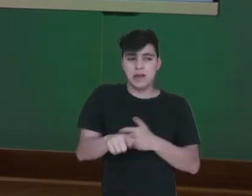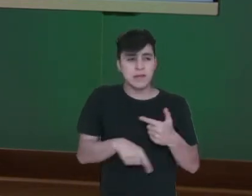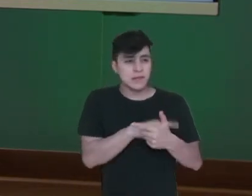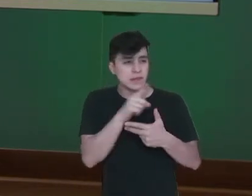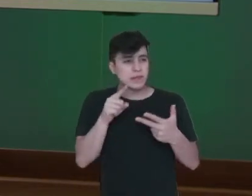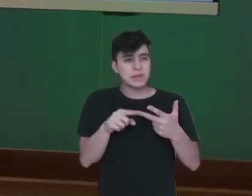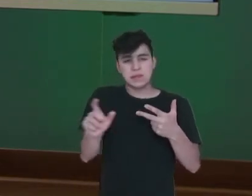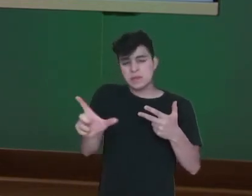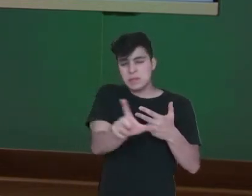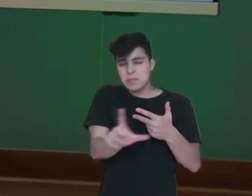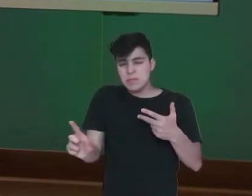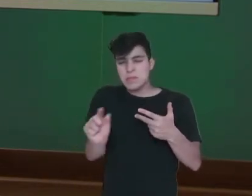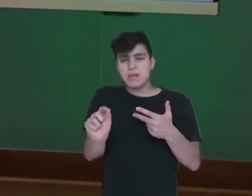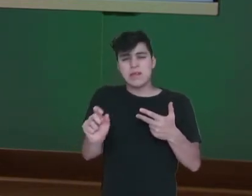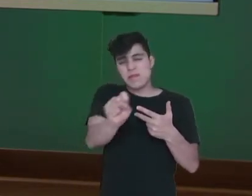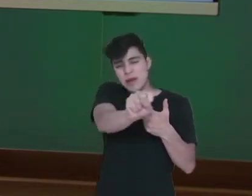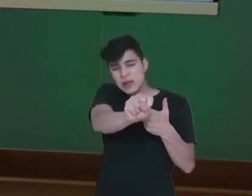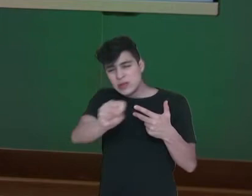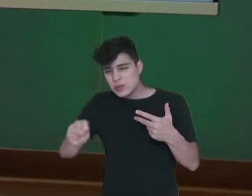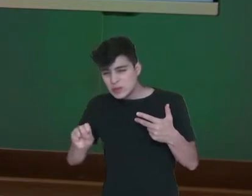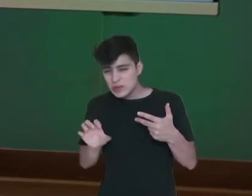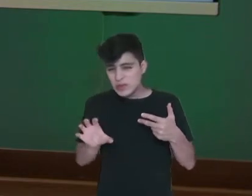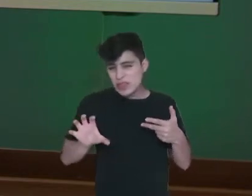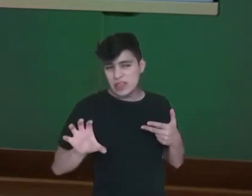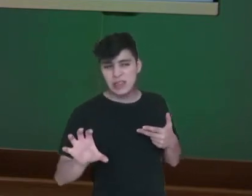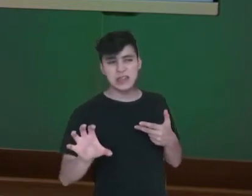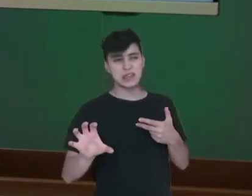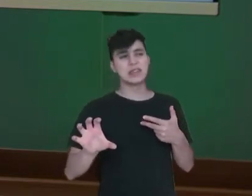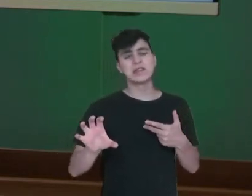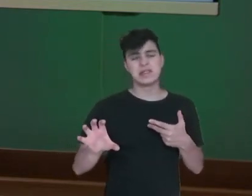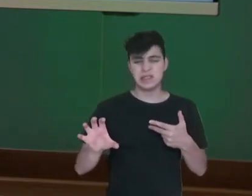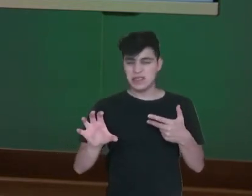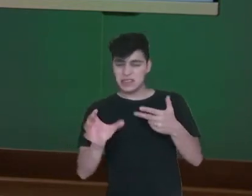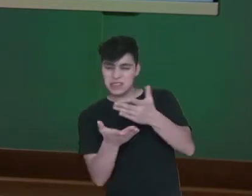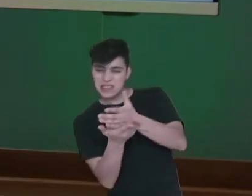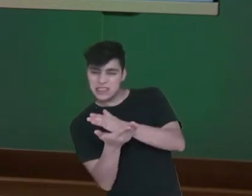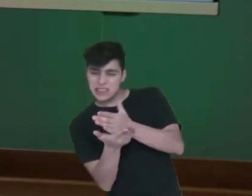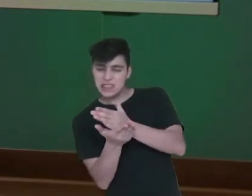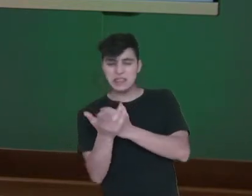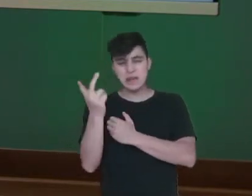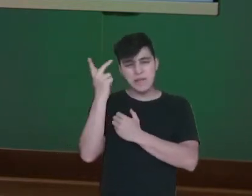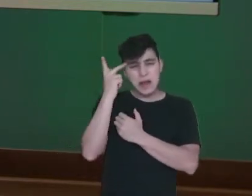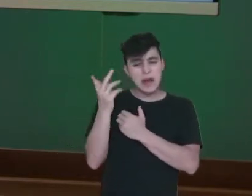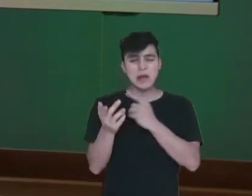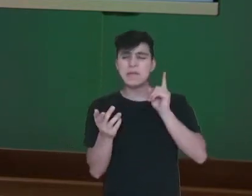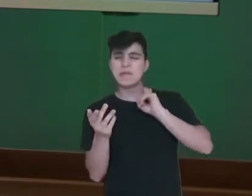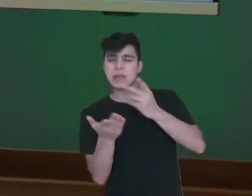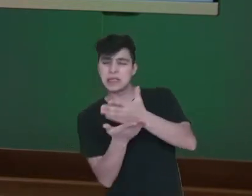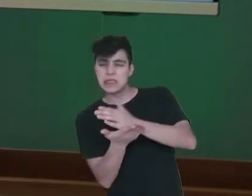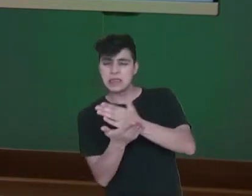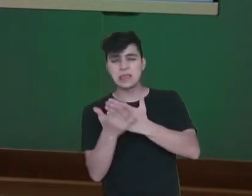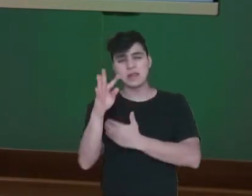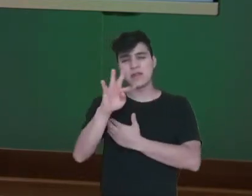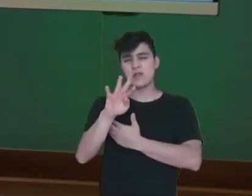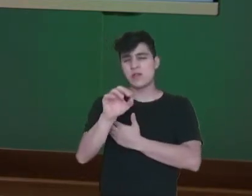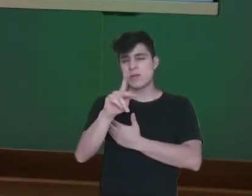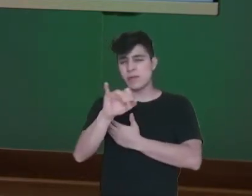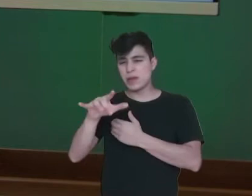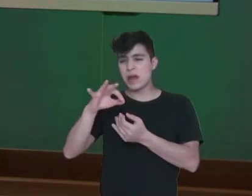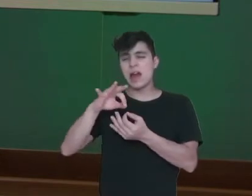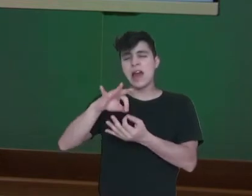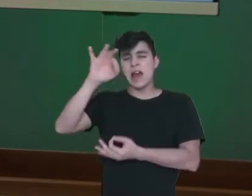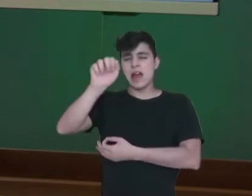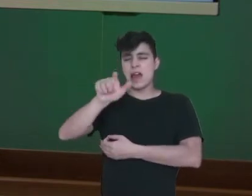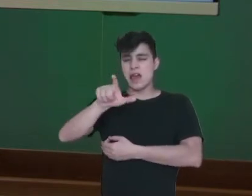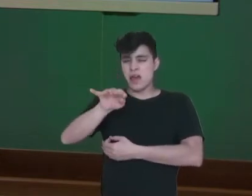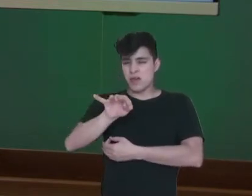Uma partezinha aqui no sudeste, né, entre São Paulo e Minas Gerais, o tropical de altitude. Aí